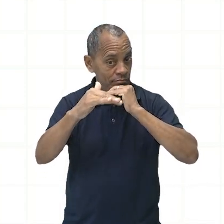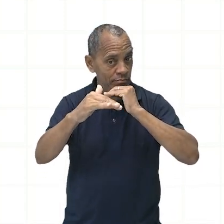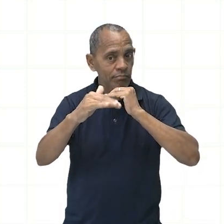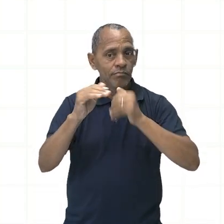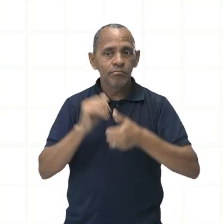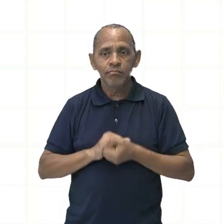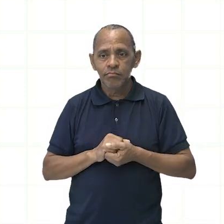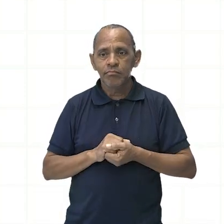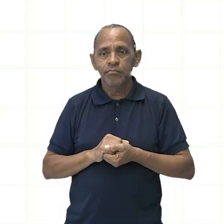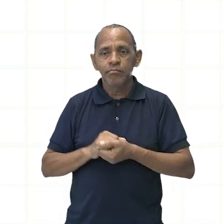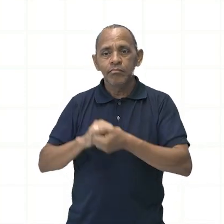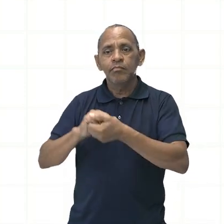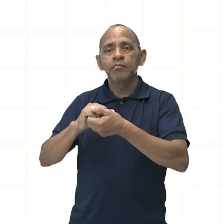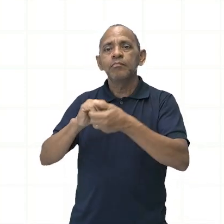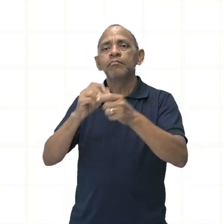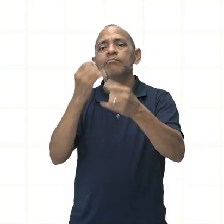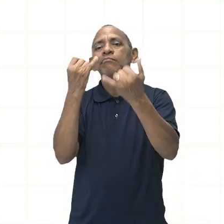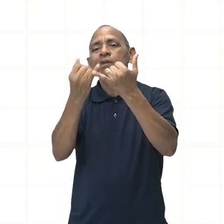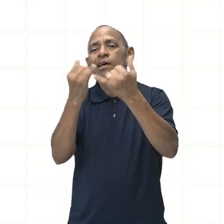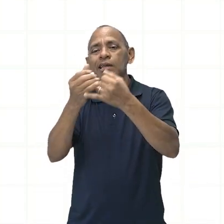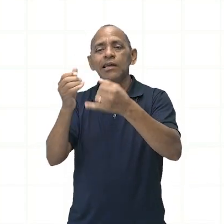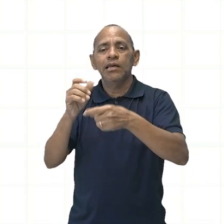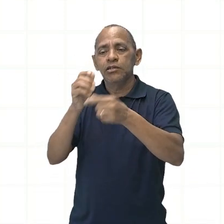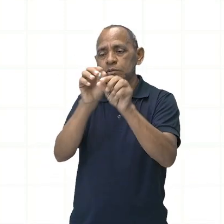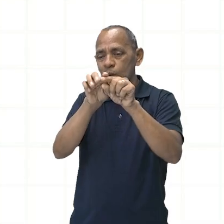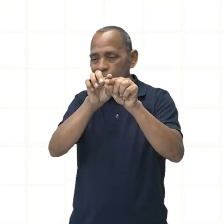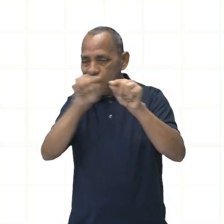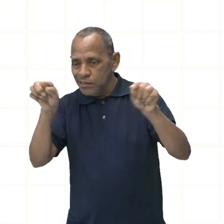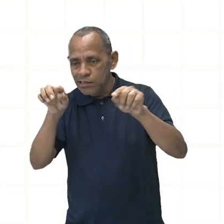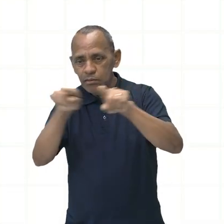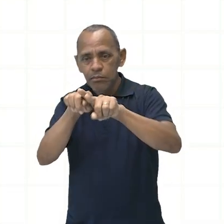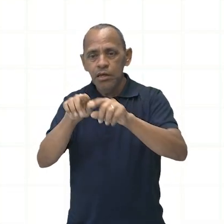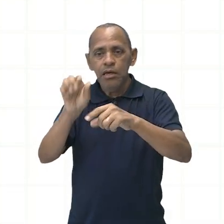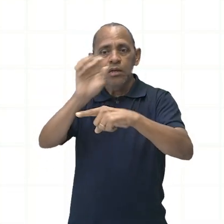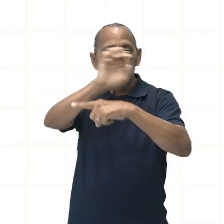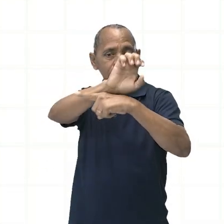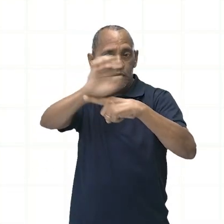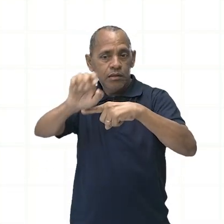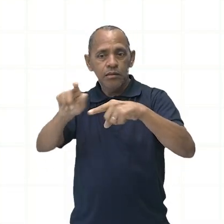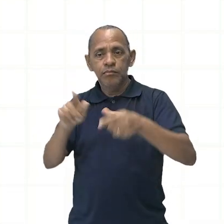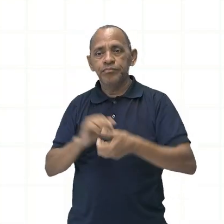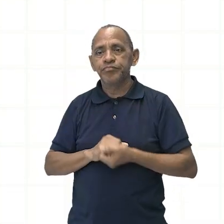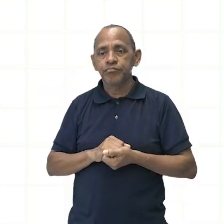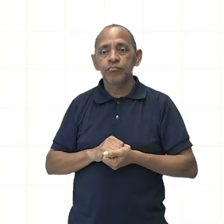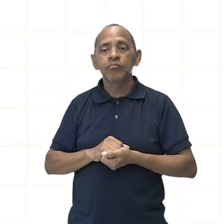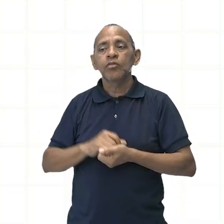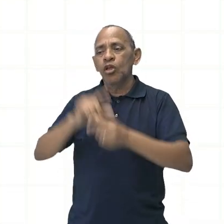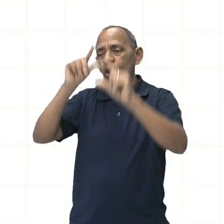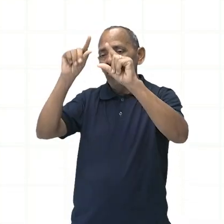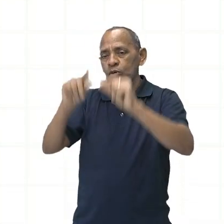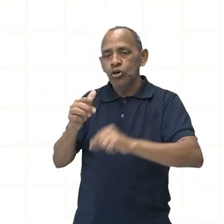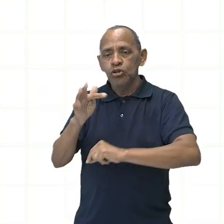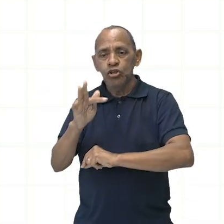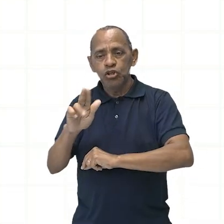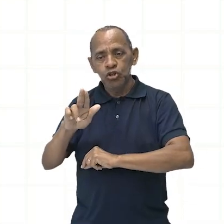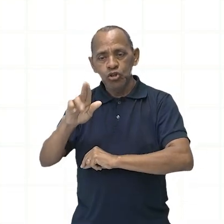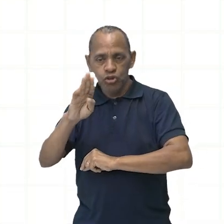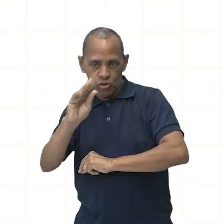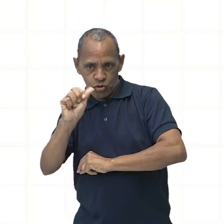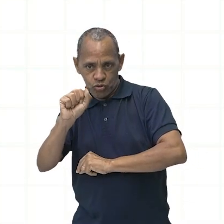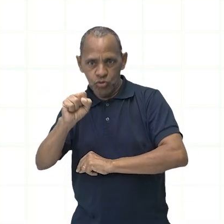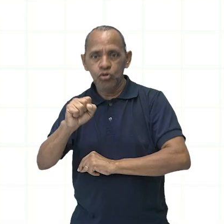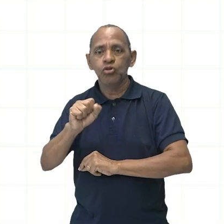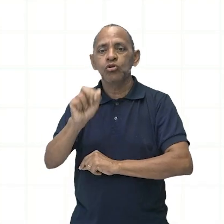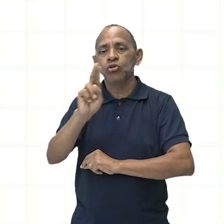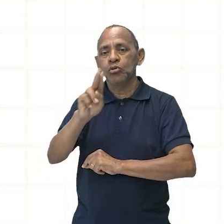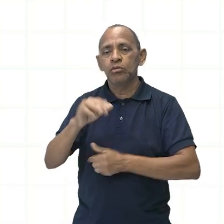aqui alinhados na linha equatorial. Os microtúbulos, que são justamente esses